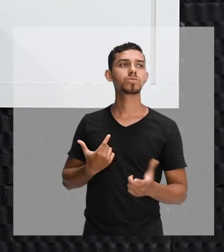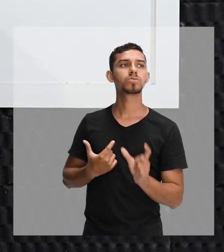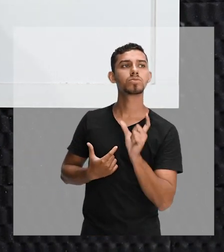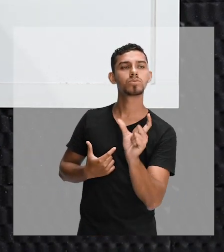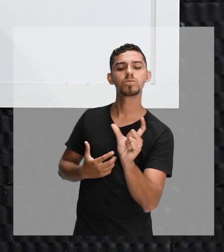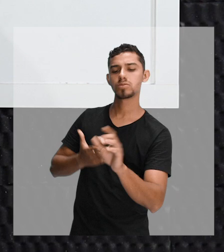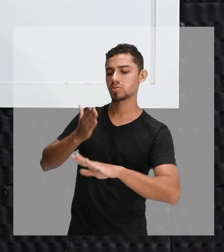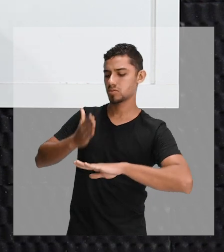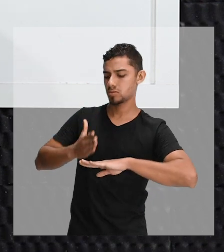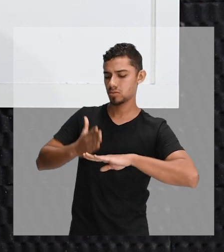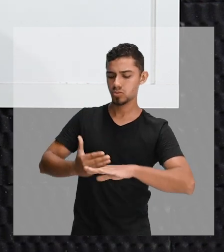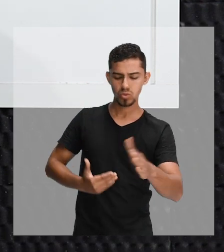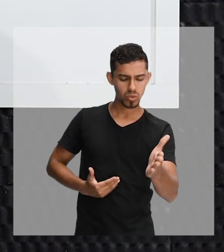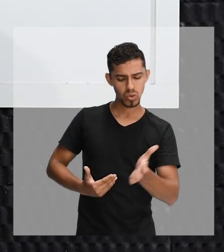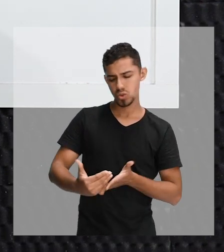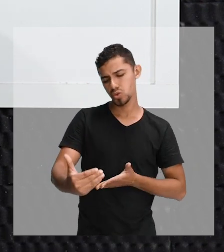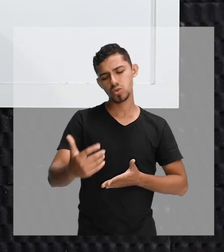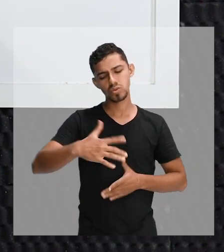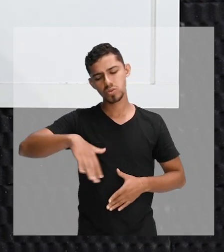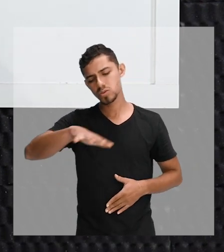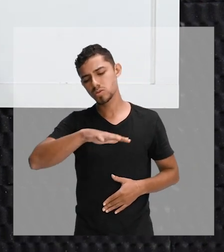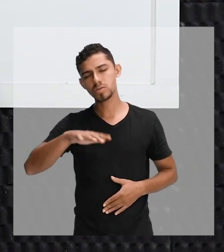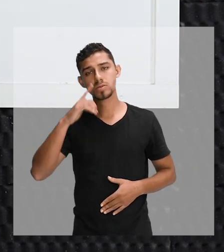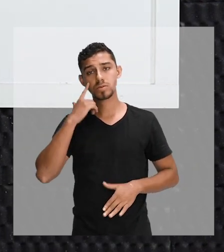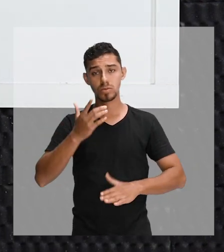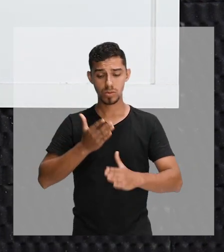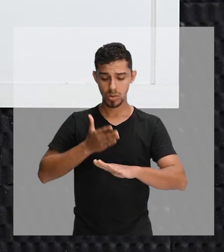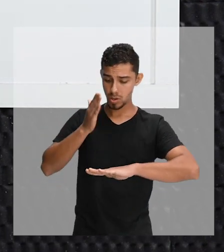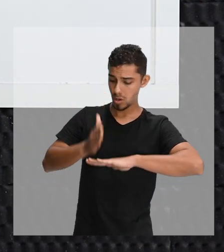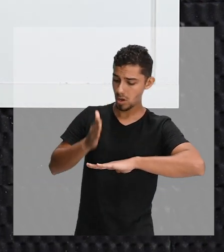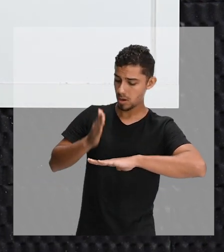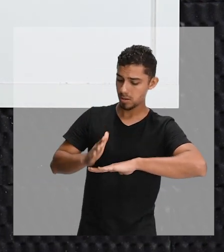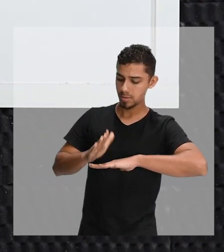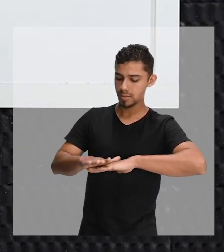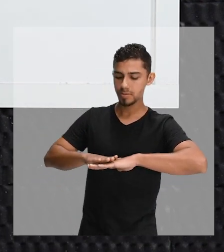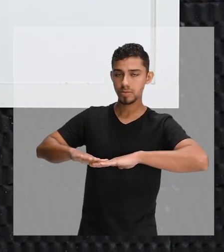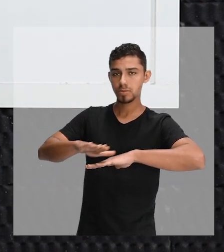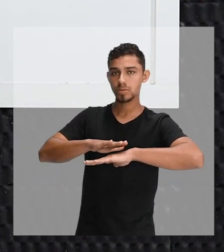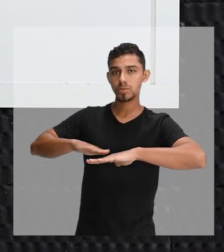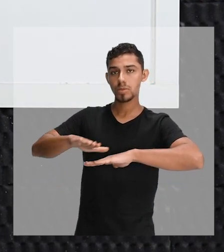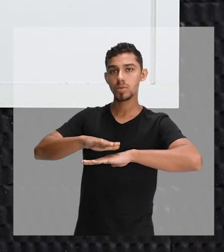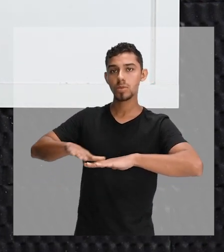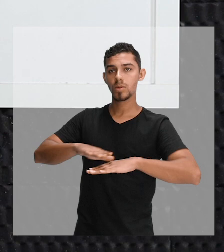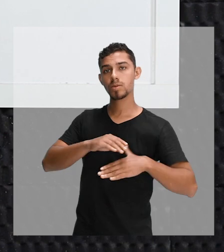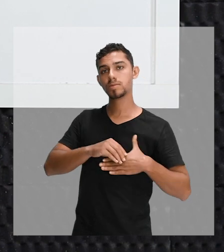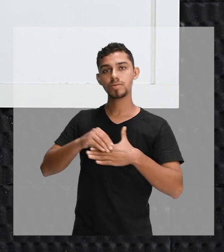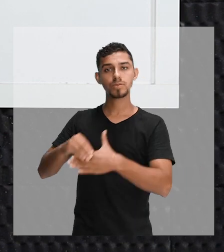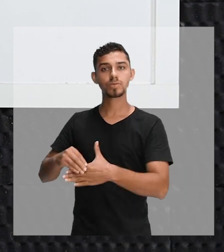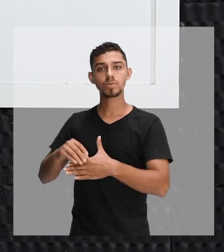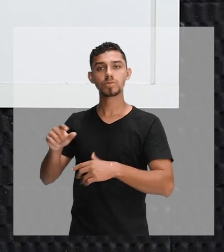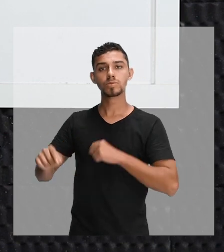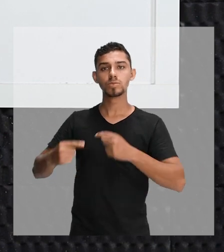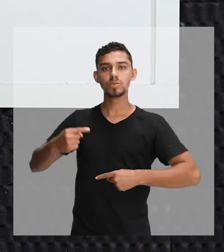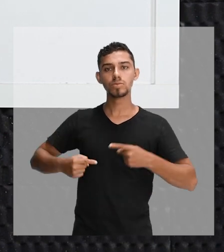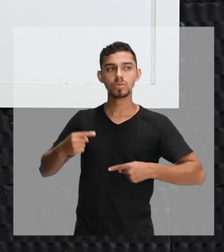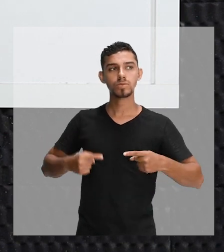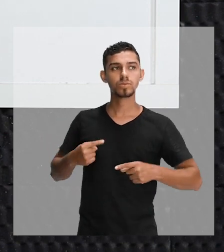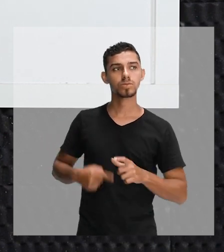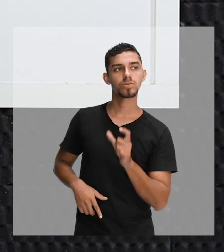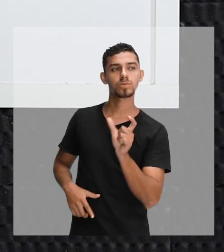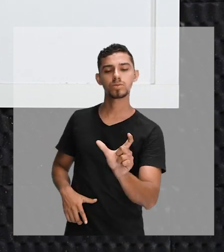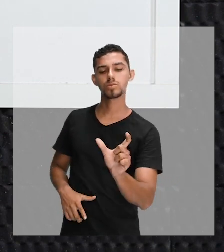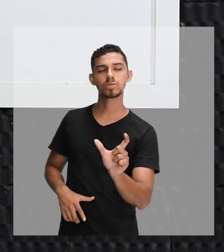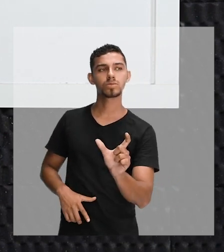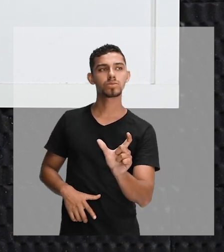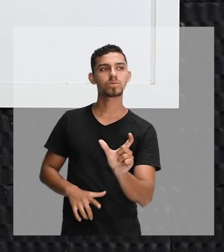diria. Aqui no começo, ok? Na modernidade, nós vamos trazer Portanto, aqui a política